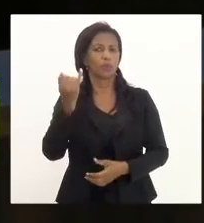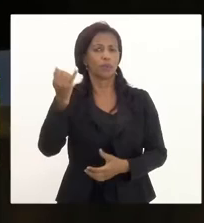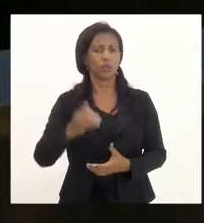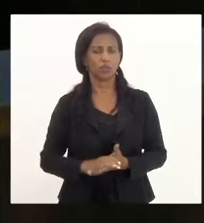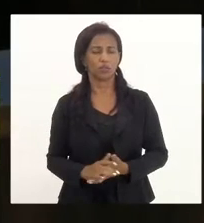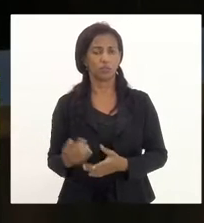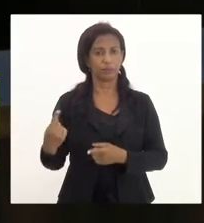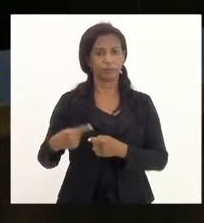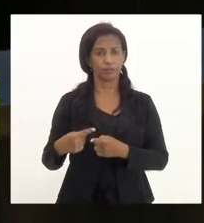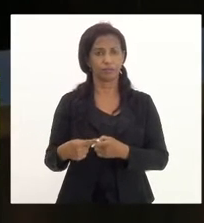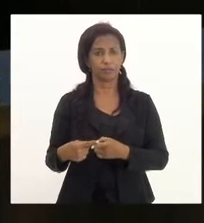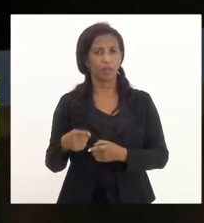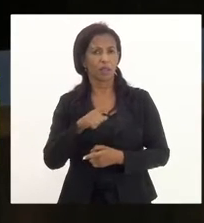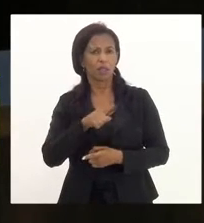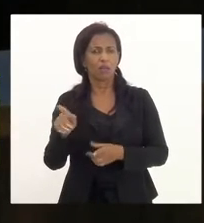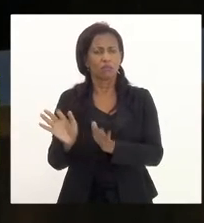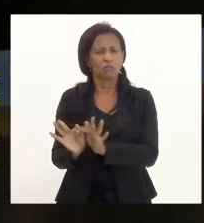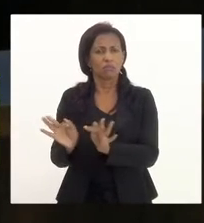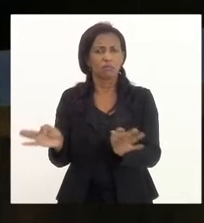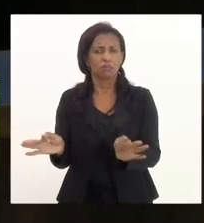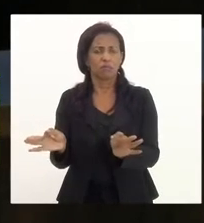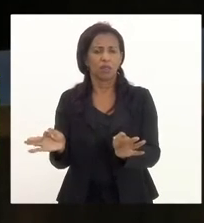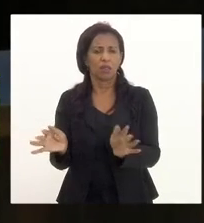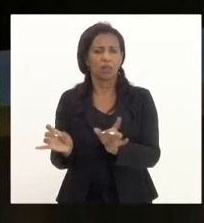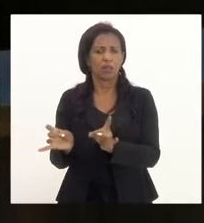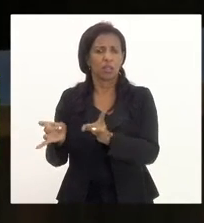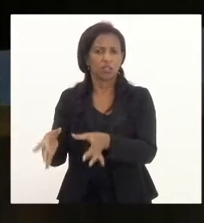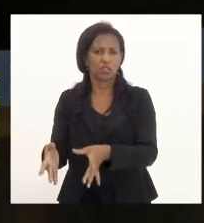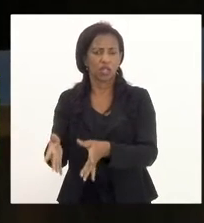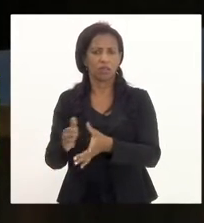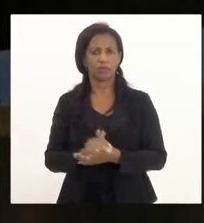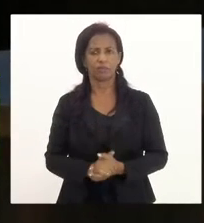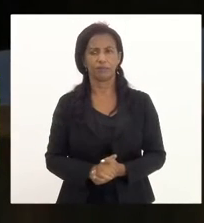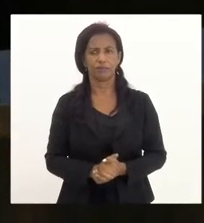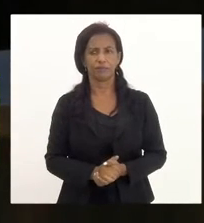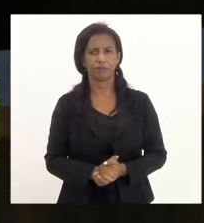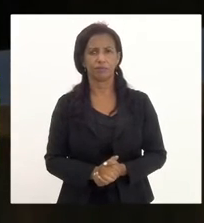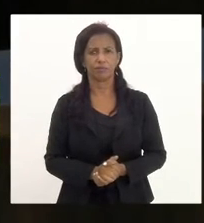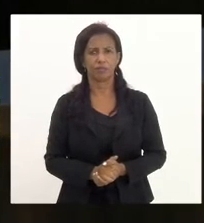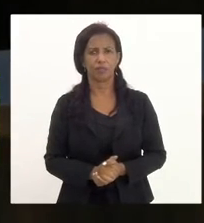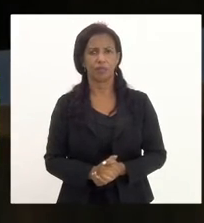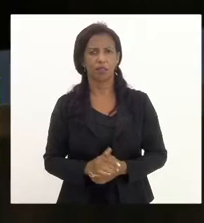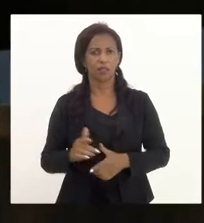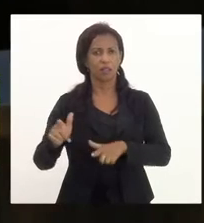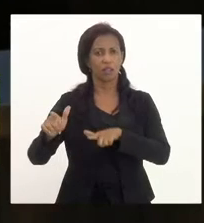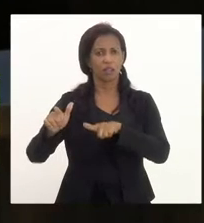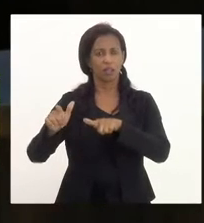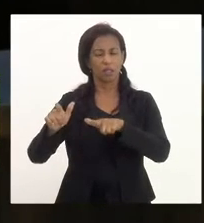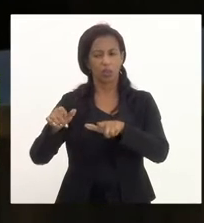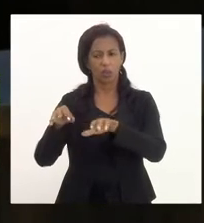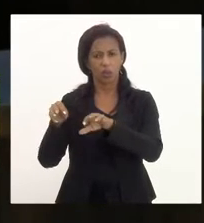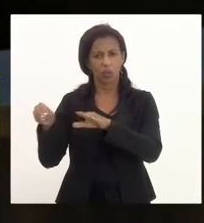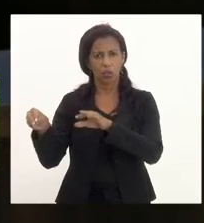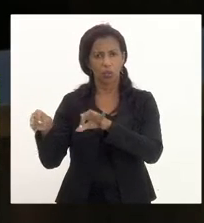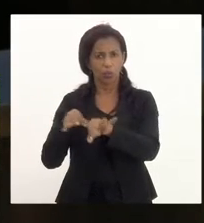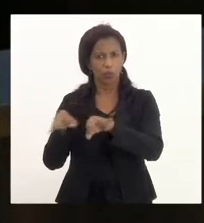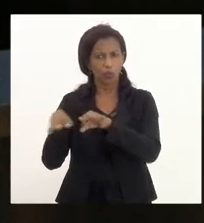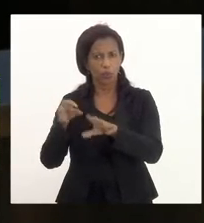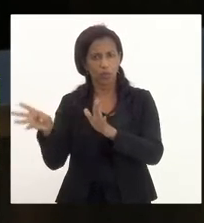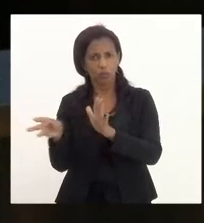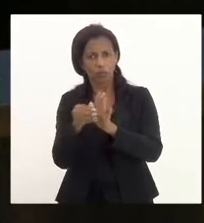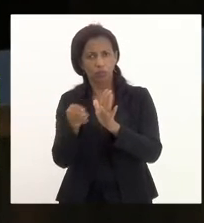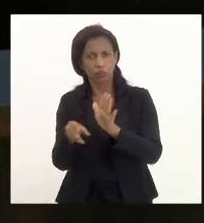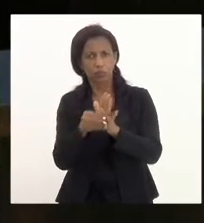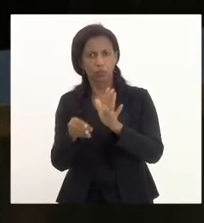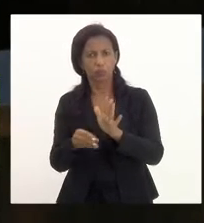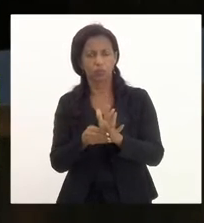porque não apenas é deixar que as sessões possam estar no plano que vai ser